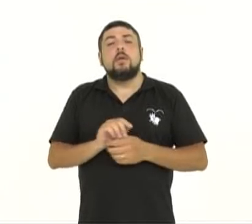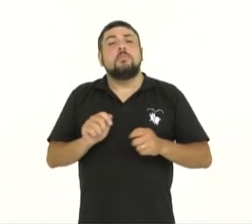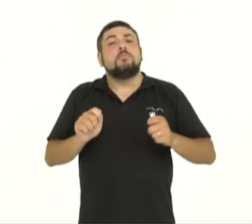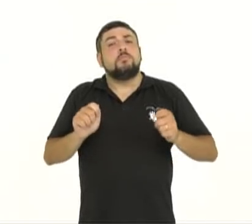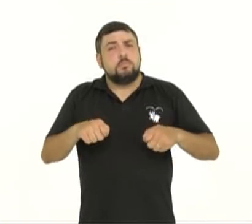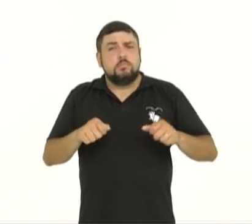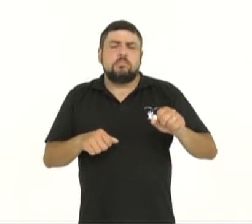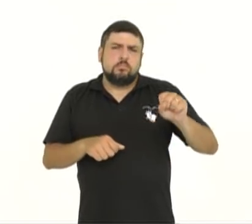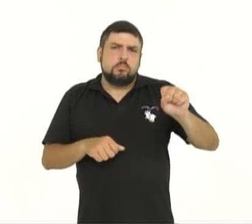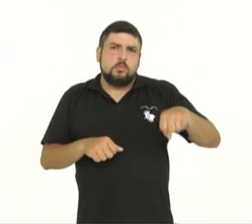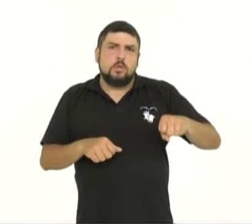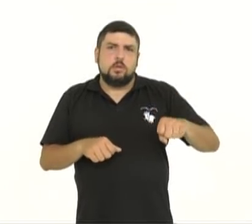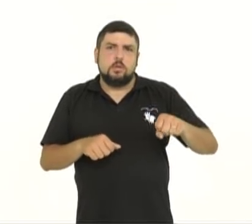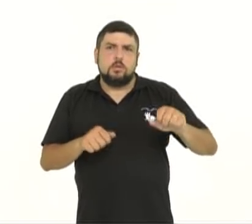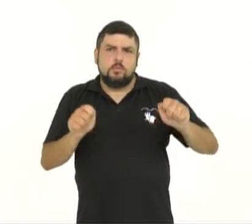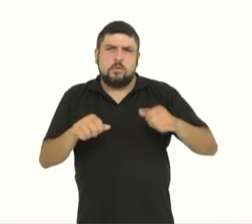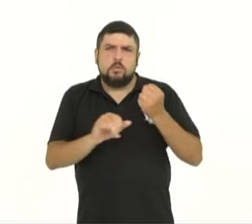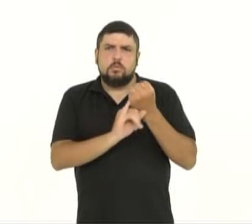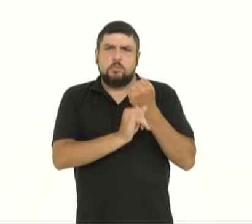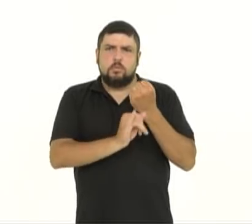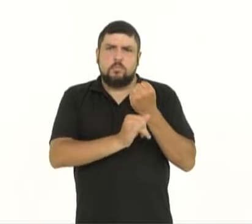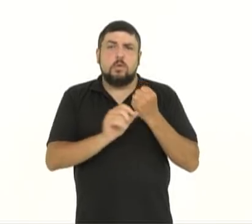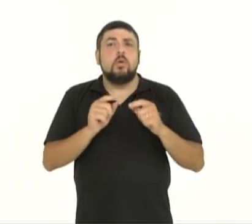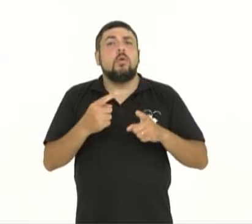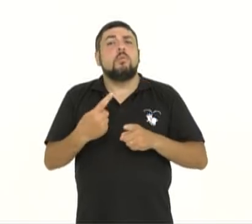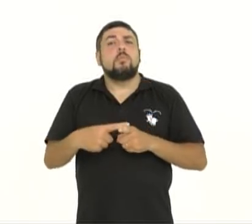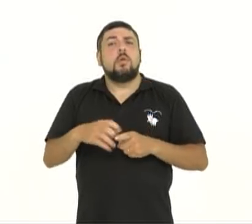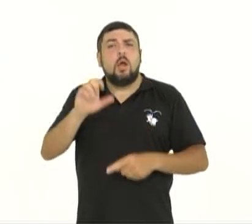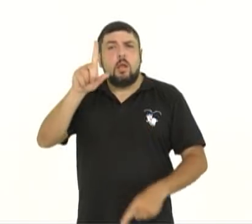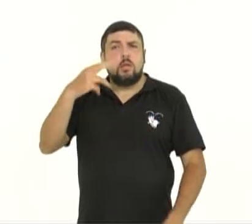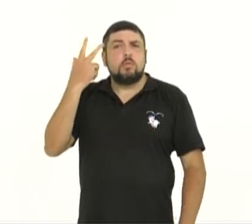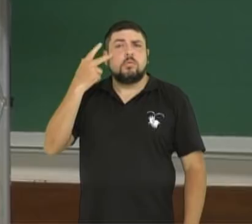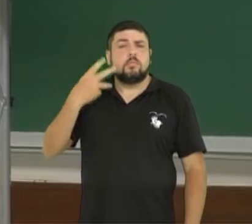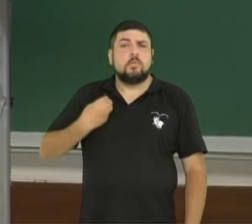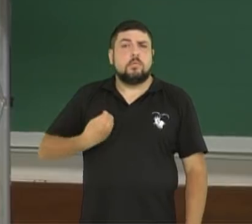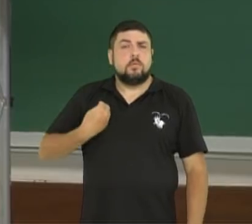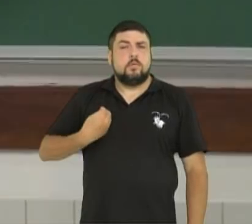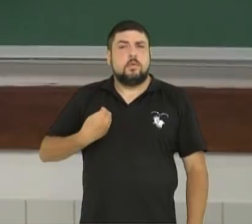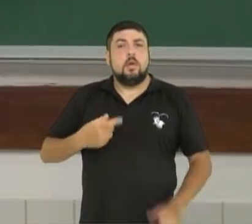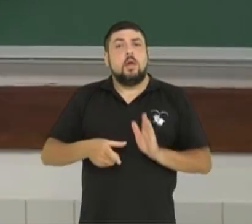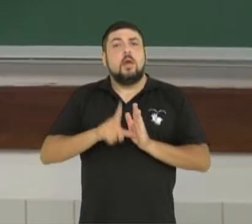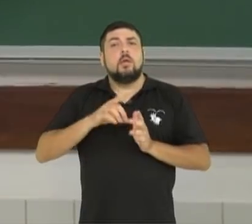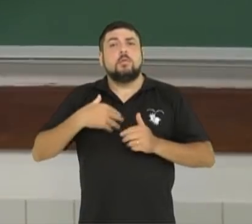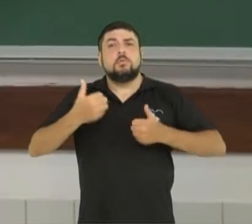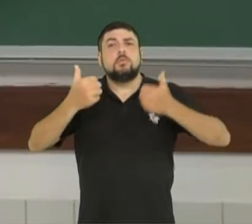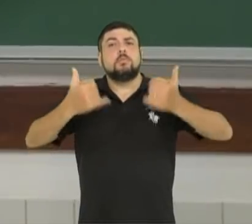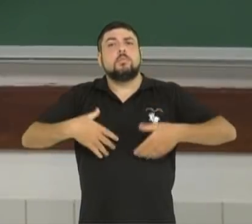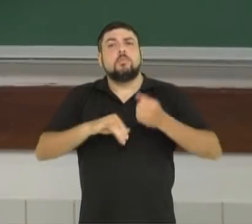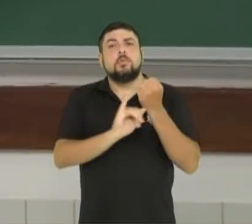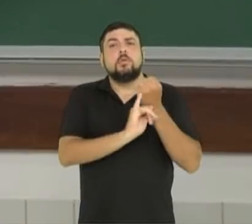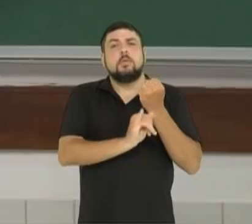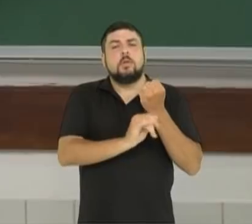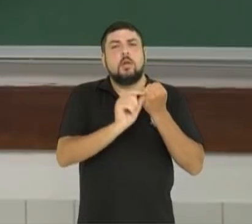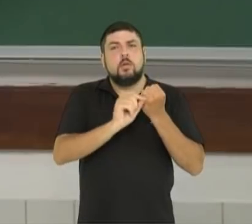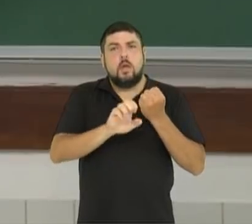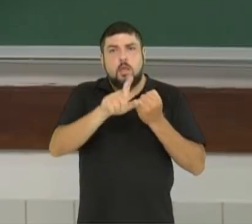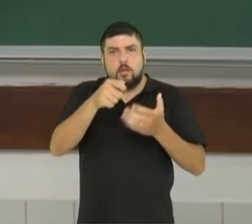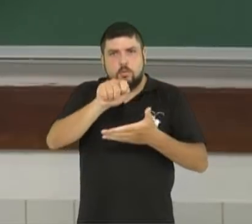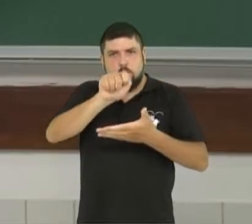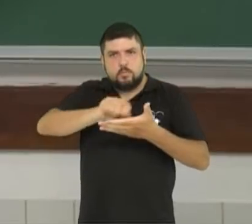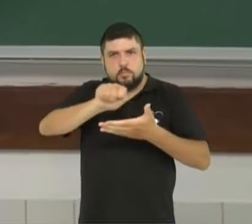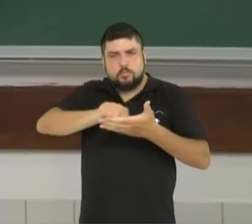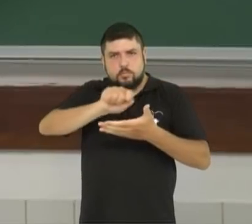que sim, né, pois é uma situação do cotidiano. O que a gente comentou? Que a crônica, geralmente, ela é escrita